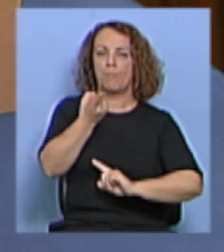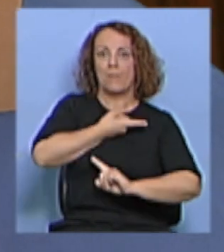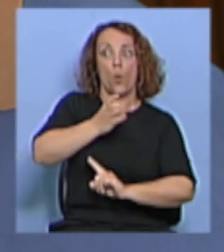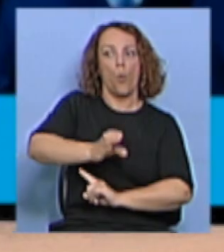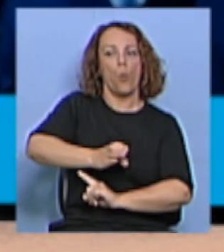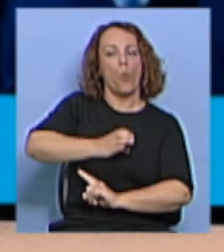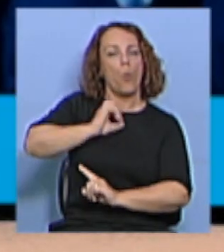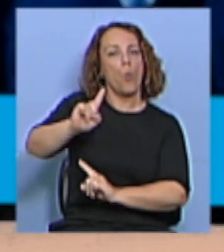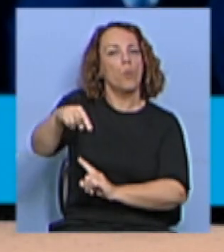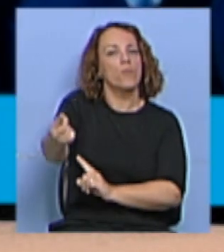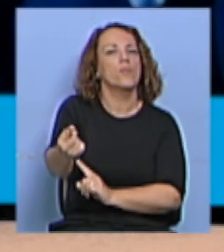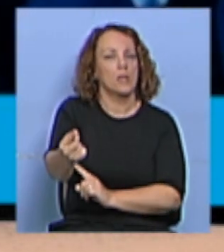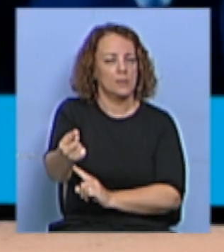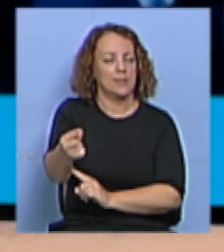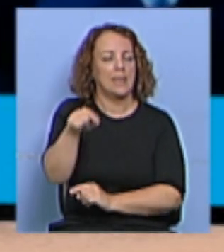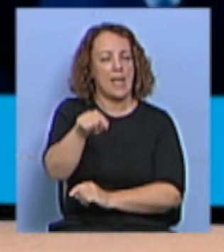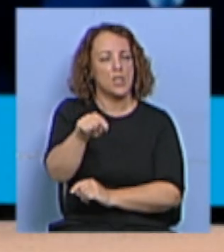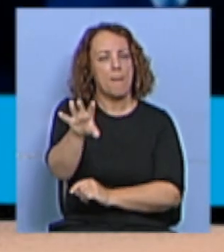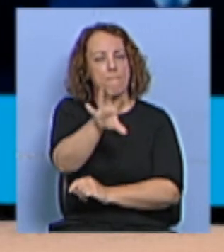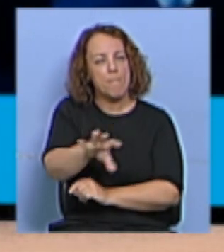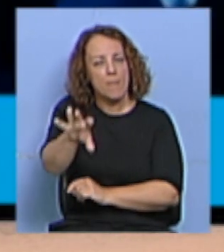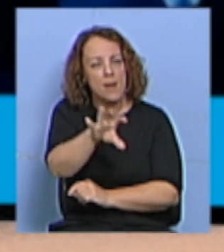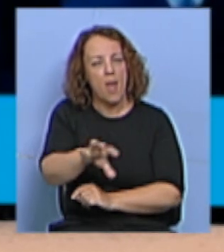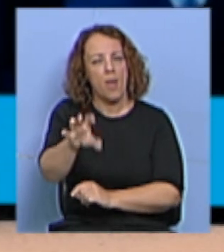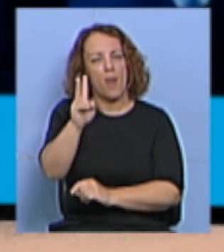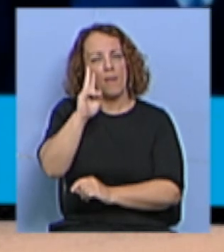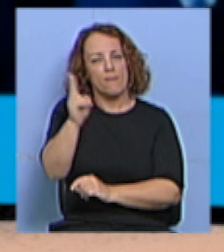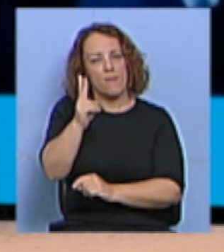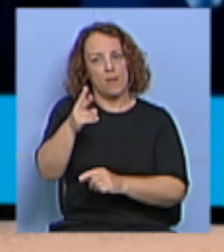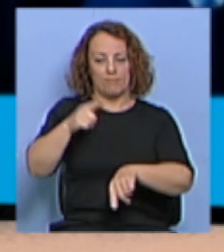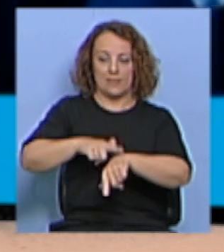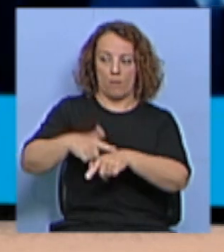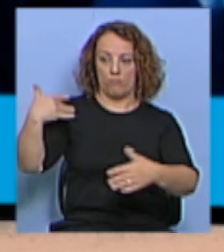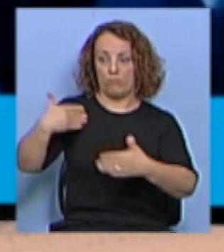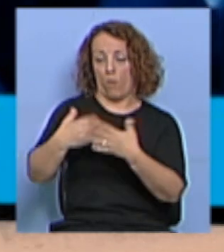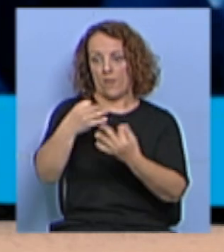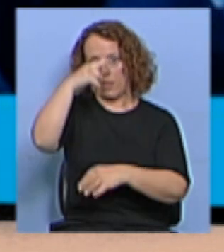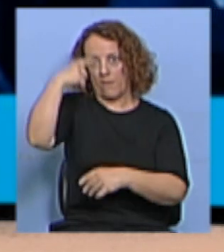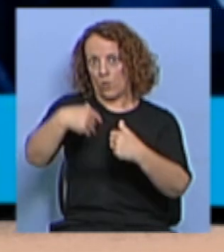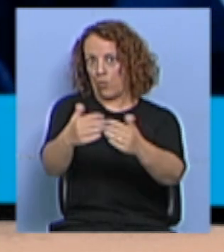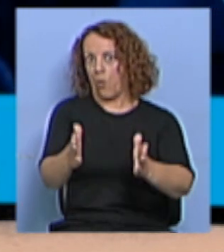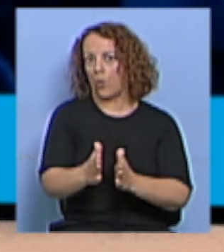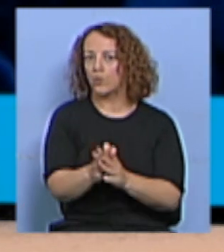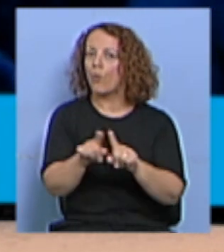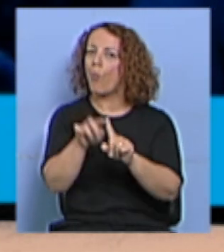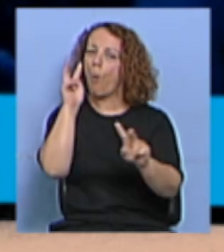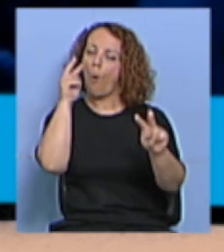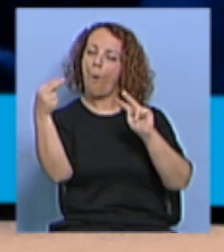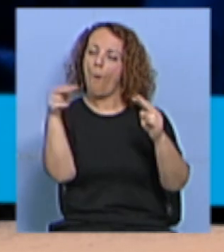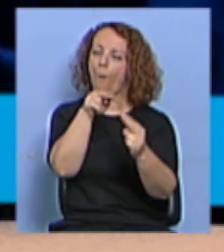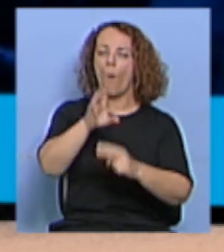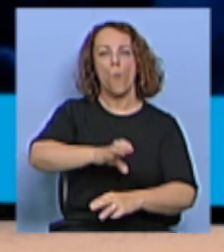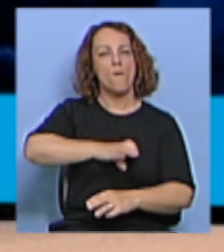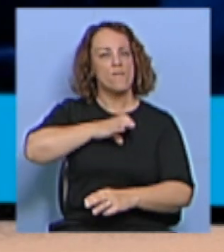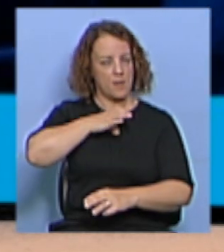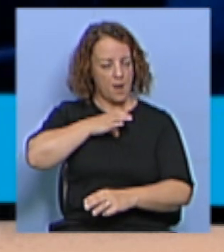também esta maneira de poder viver e atravessar este período que é difícil para todos, com um olhar de confiança e percebendo